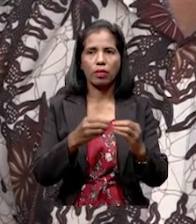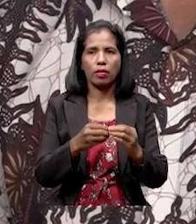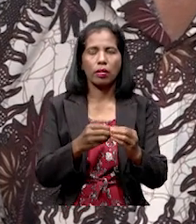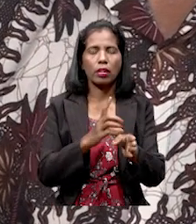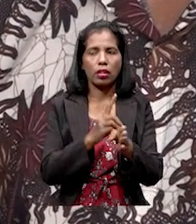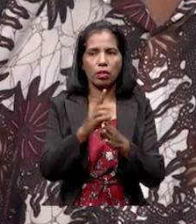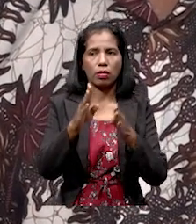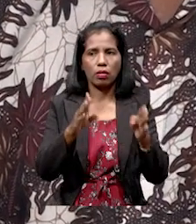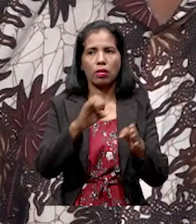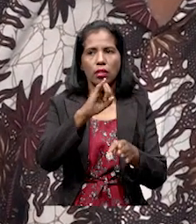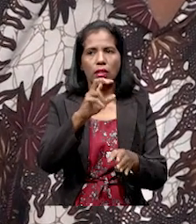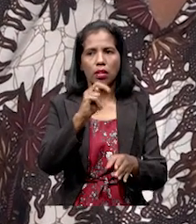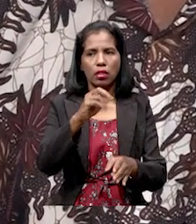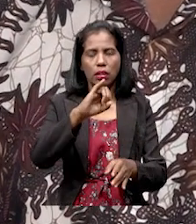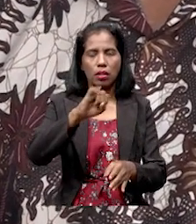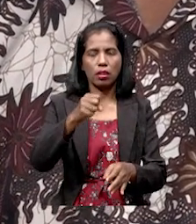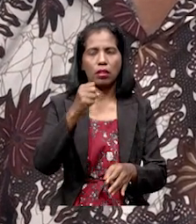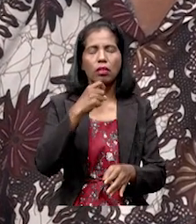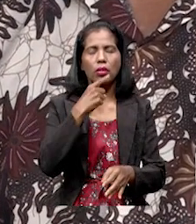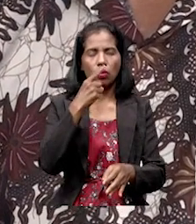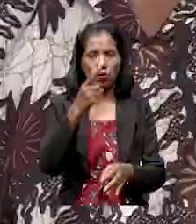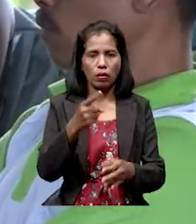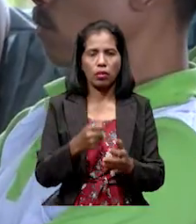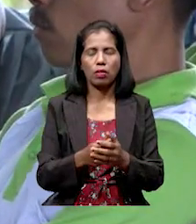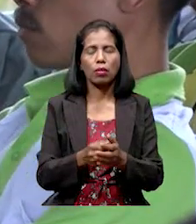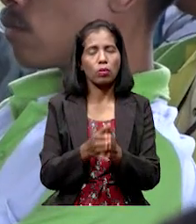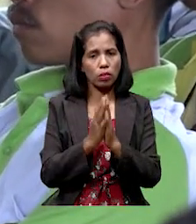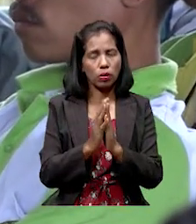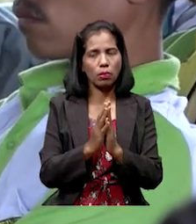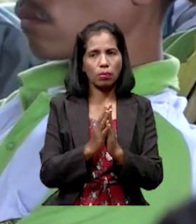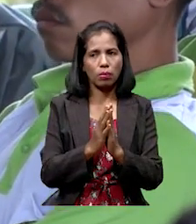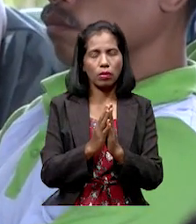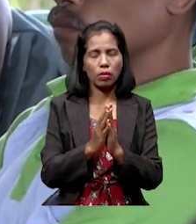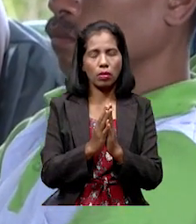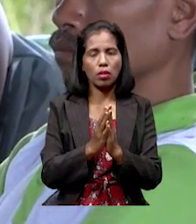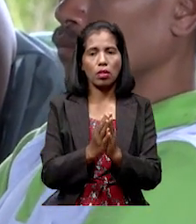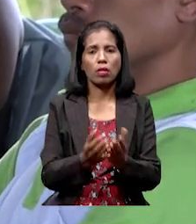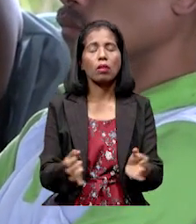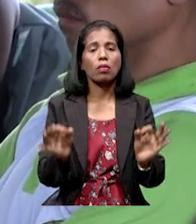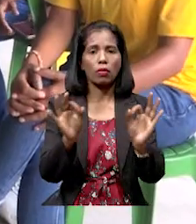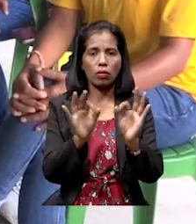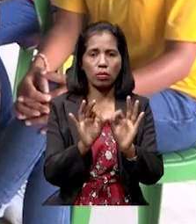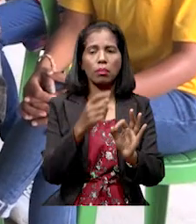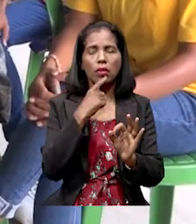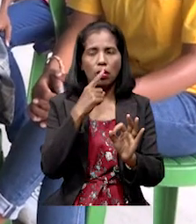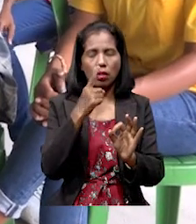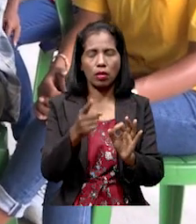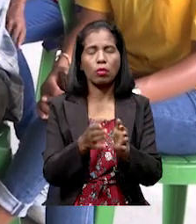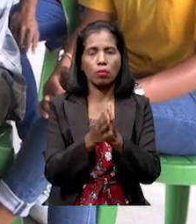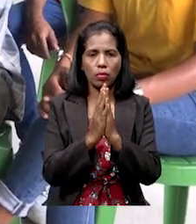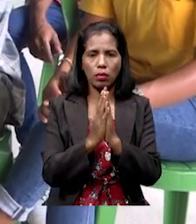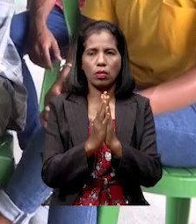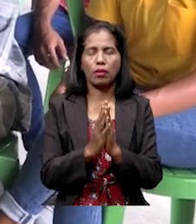Reitoria Instituto Dom Boaventura, Citeria da Costa, husuba Fundação Dom Boaventura, a tubuca solução ba